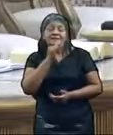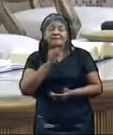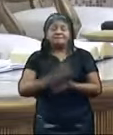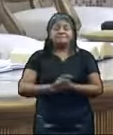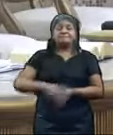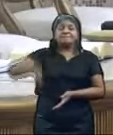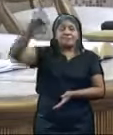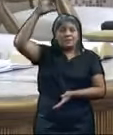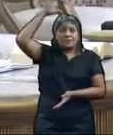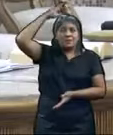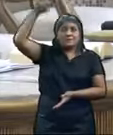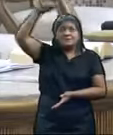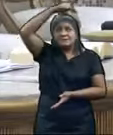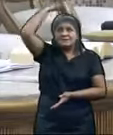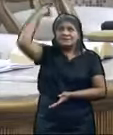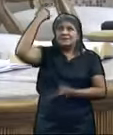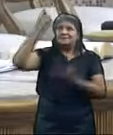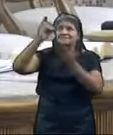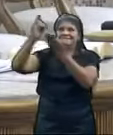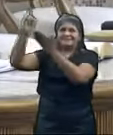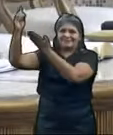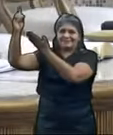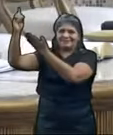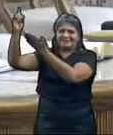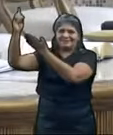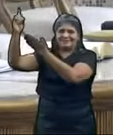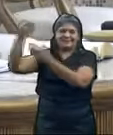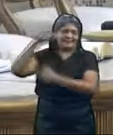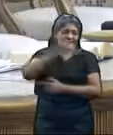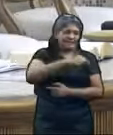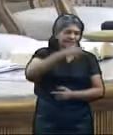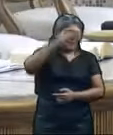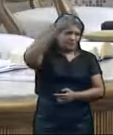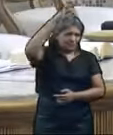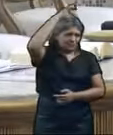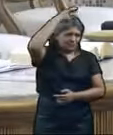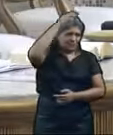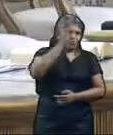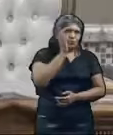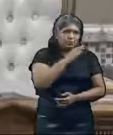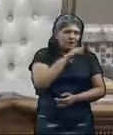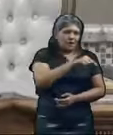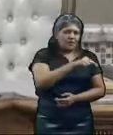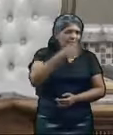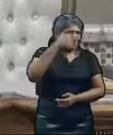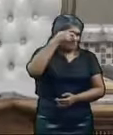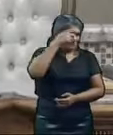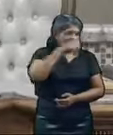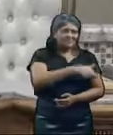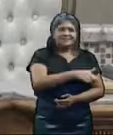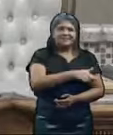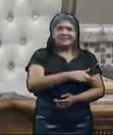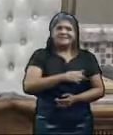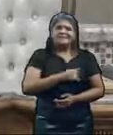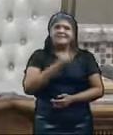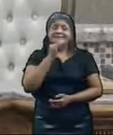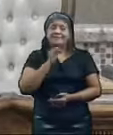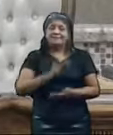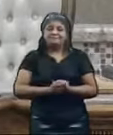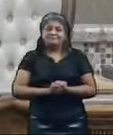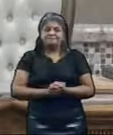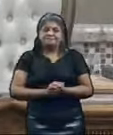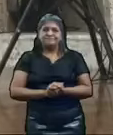Eliza Oi e a gente o espiritismo faz aqui então o que que João batiza com o espírito e ali foi incorporado